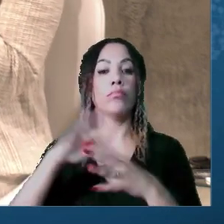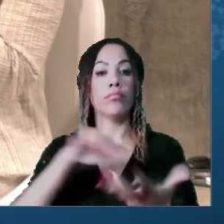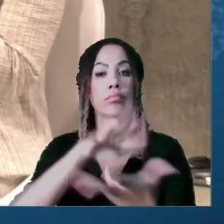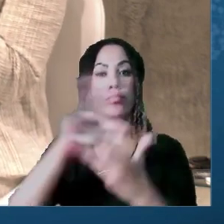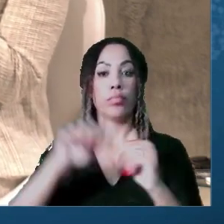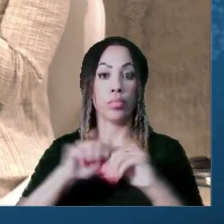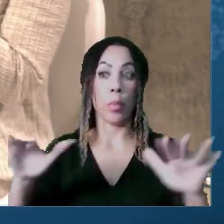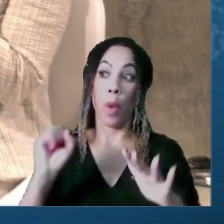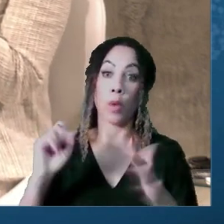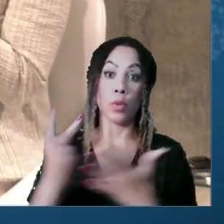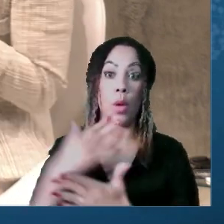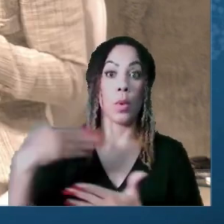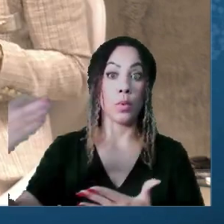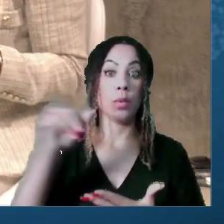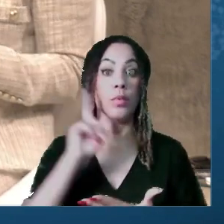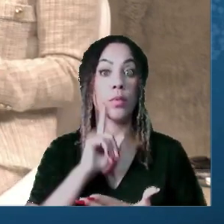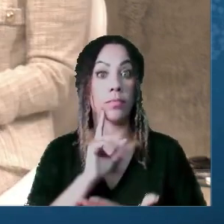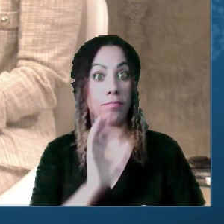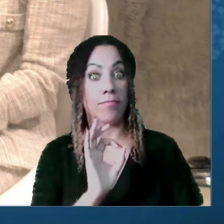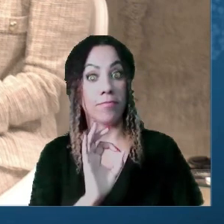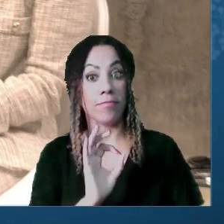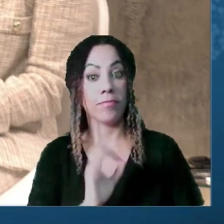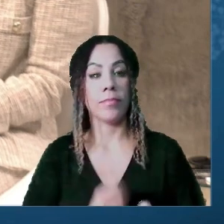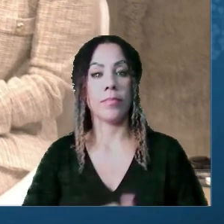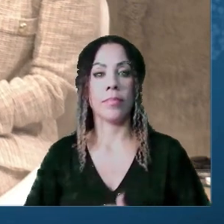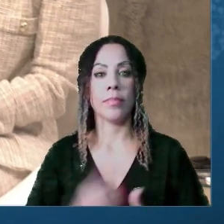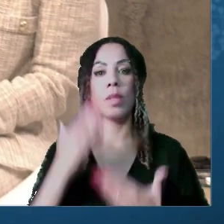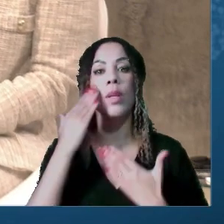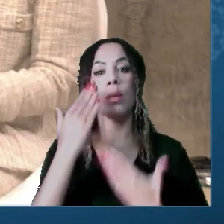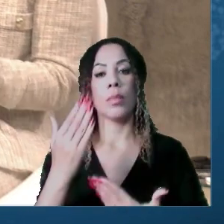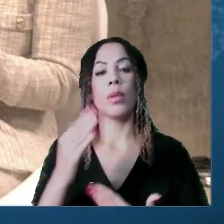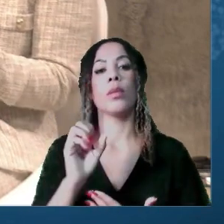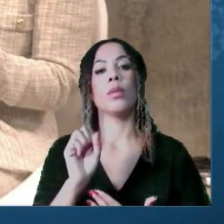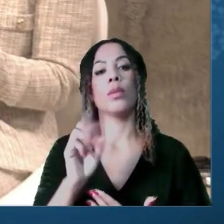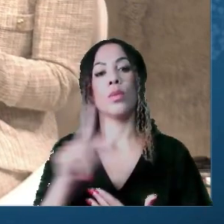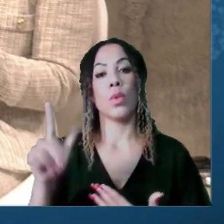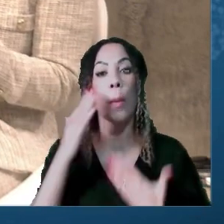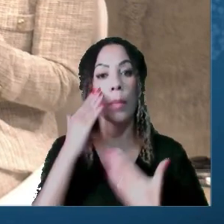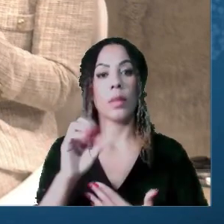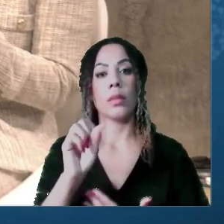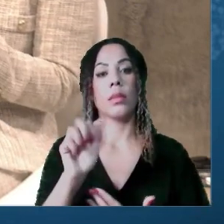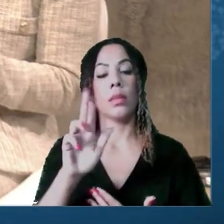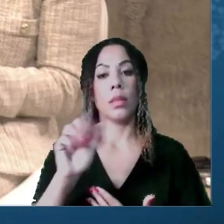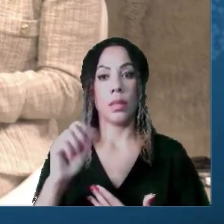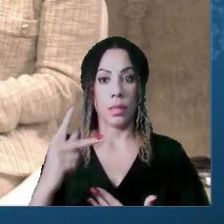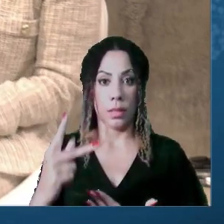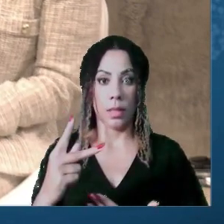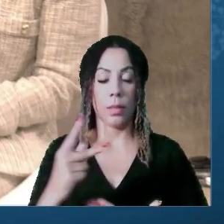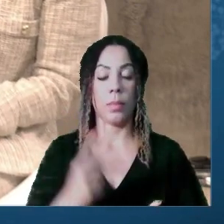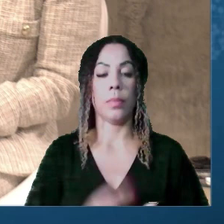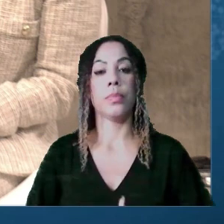vindo aí dos Estados Unidos, né? Obrigado, Su. Thank you, Sarah. I think we are finishing in a